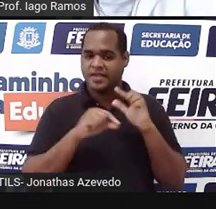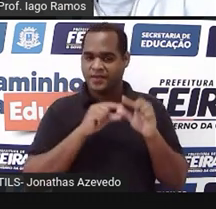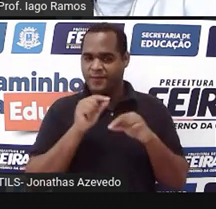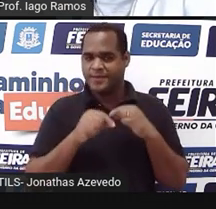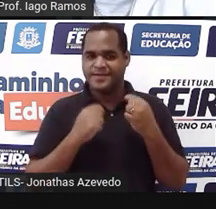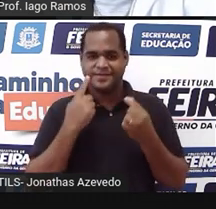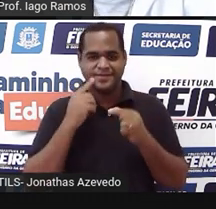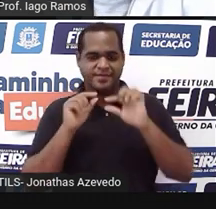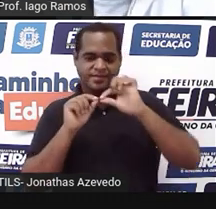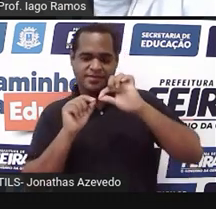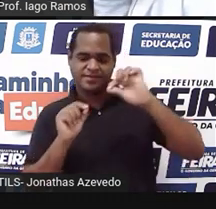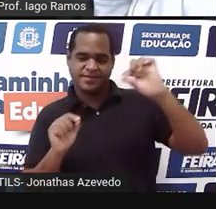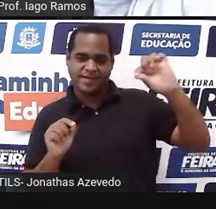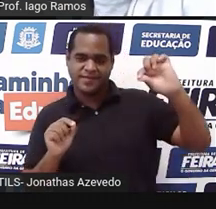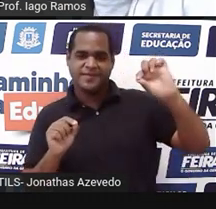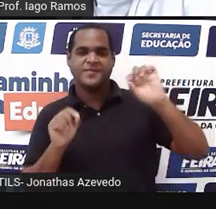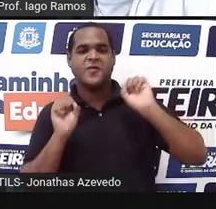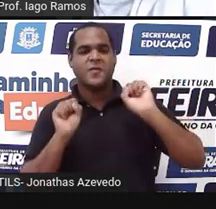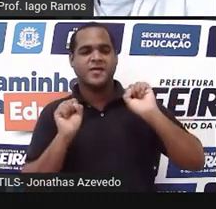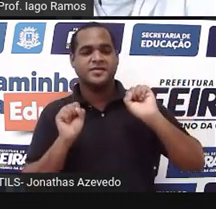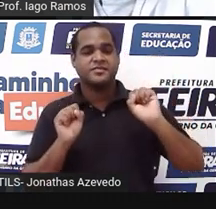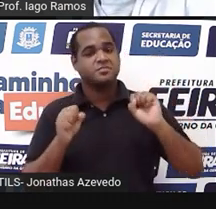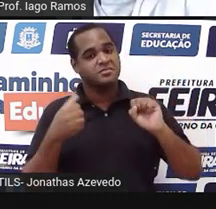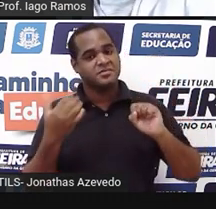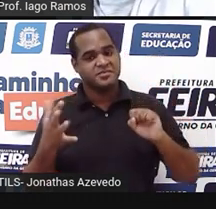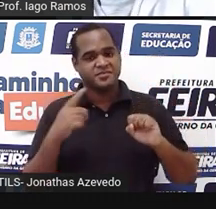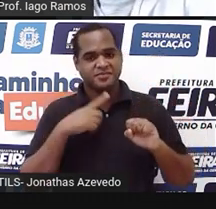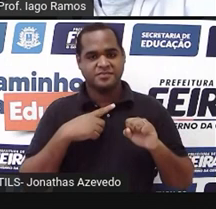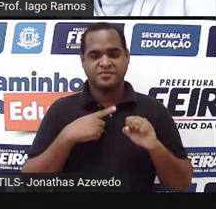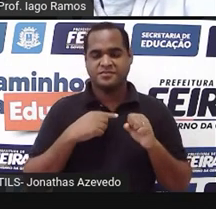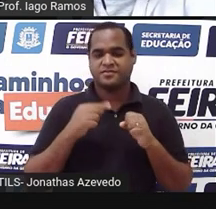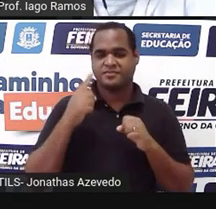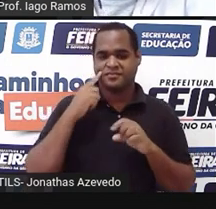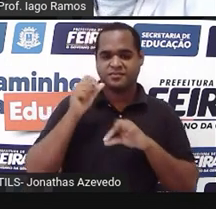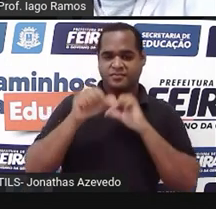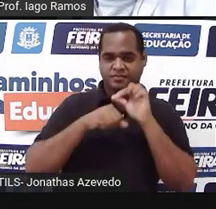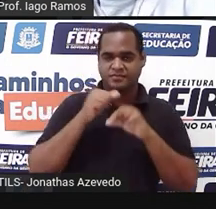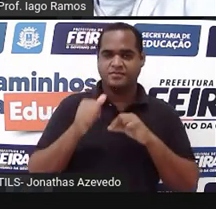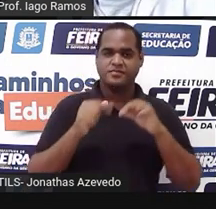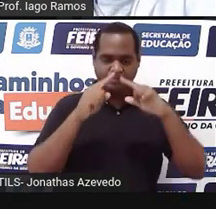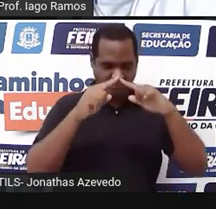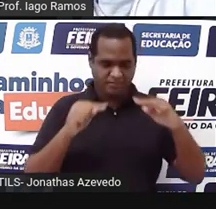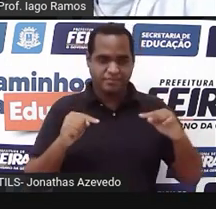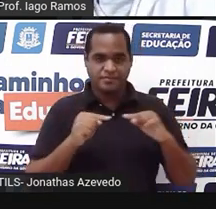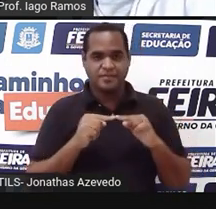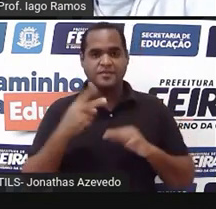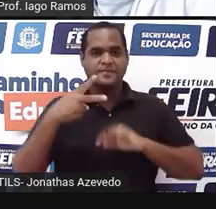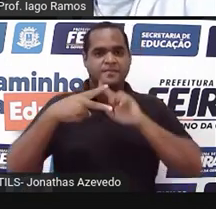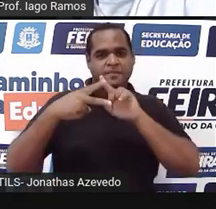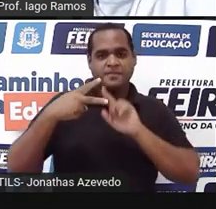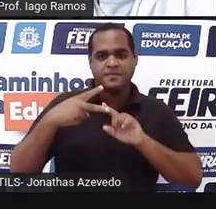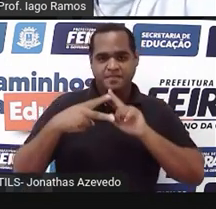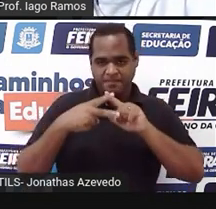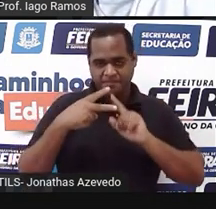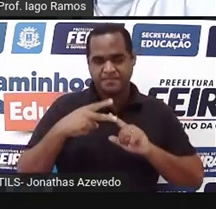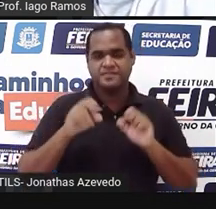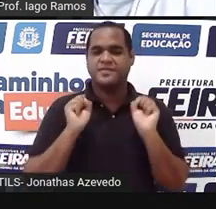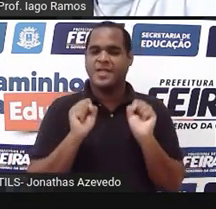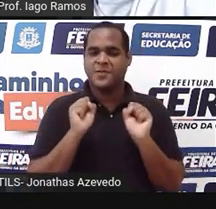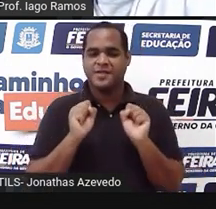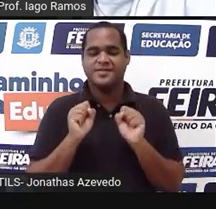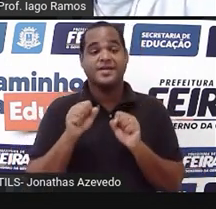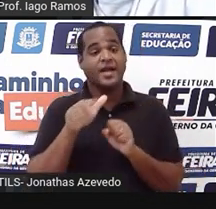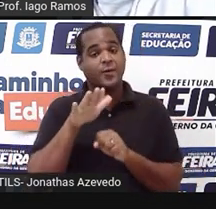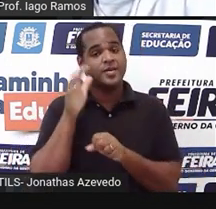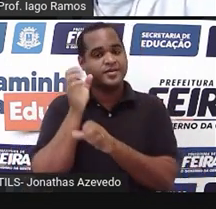já escolhi dividir em dois triângulos já fiz ali Tá bonitinho tá pronto né agora